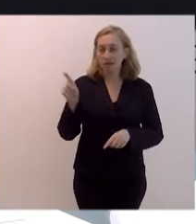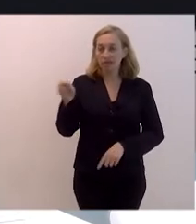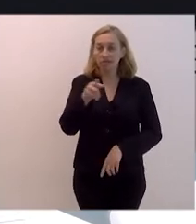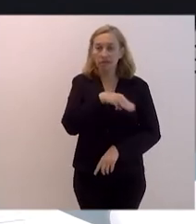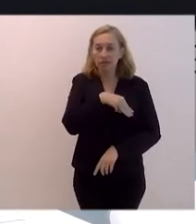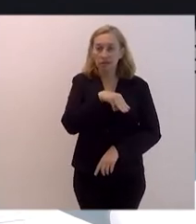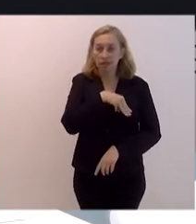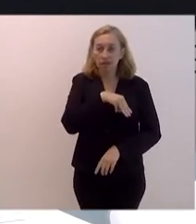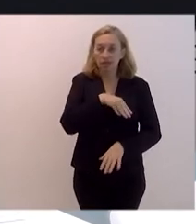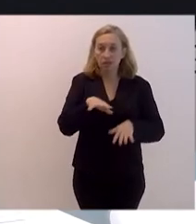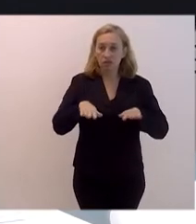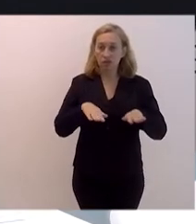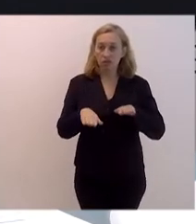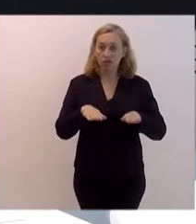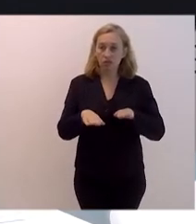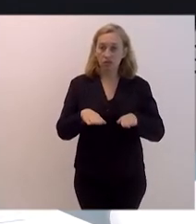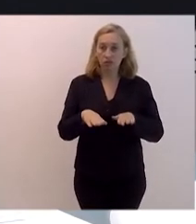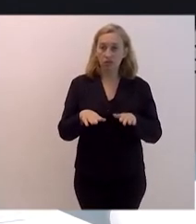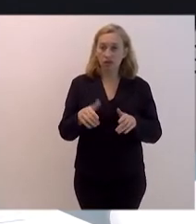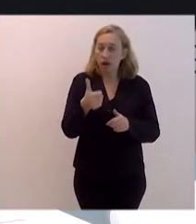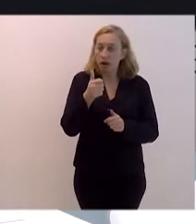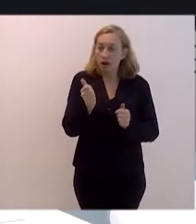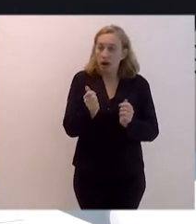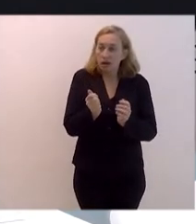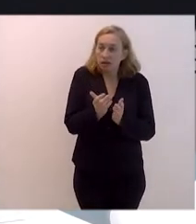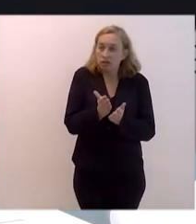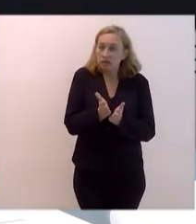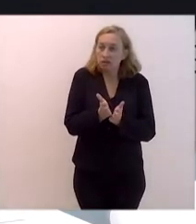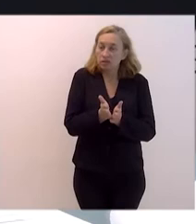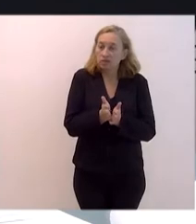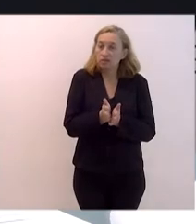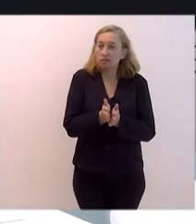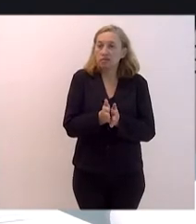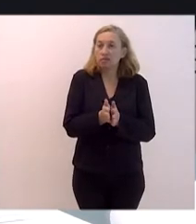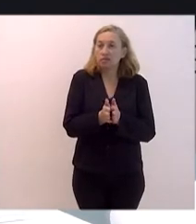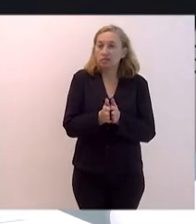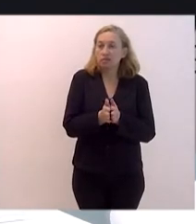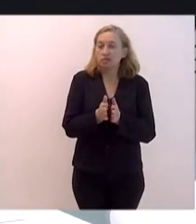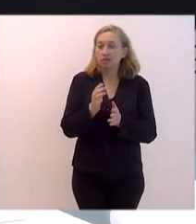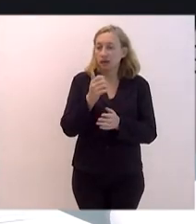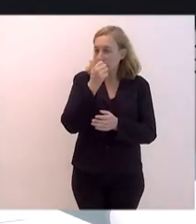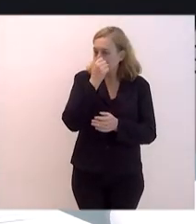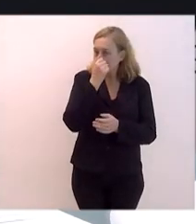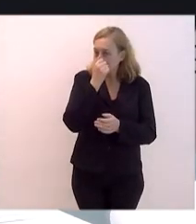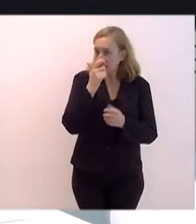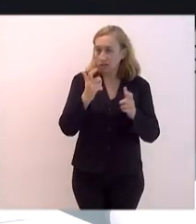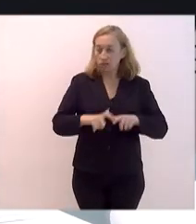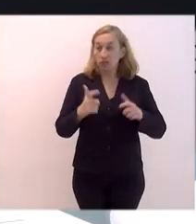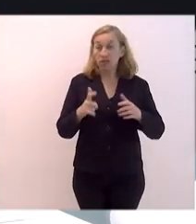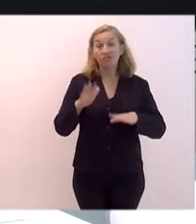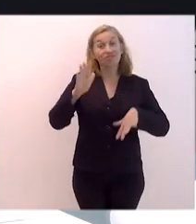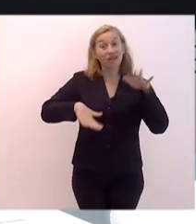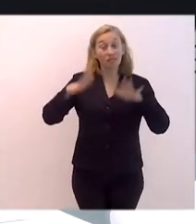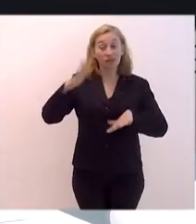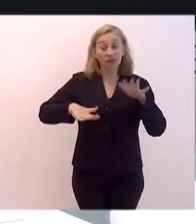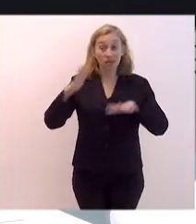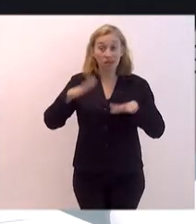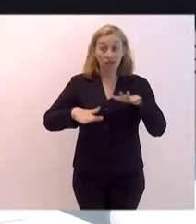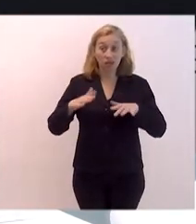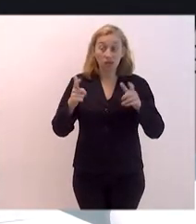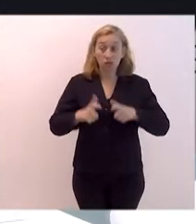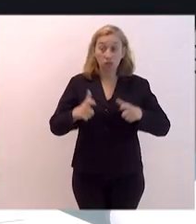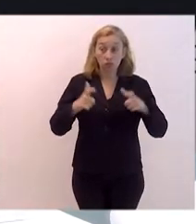e Jacarepaguá, que ele está exprimido. Dependendo do que local que se faça o desfile na escola de samba,